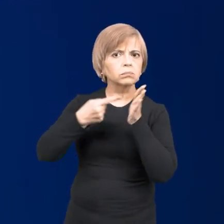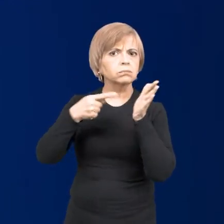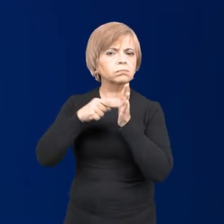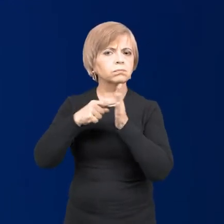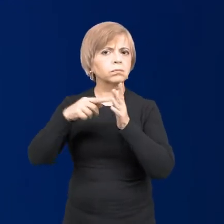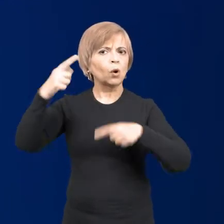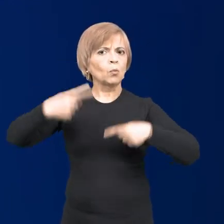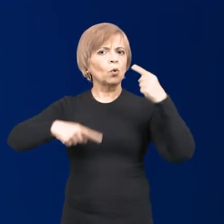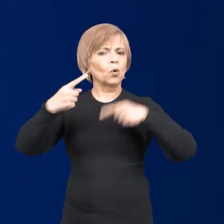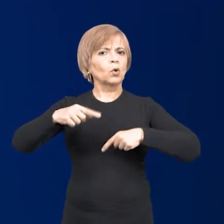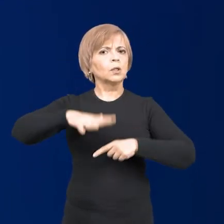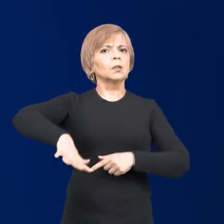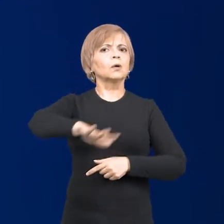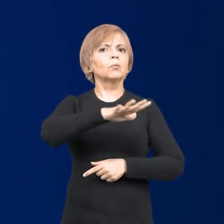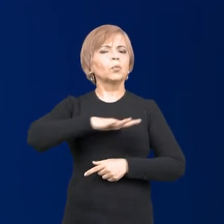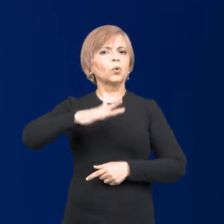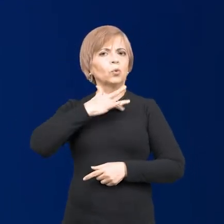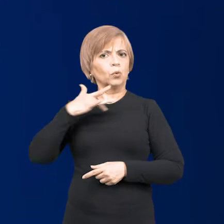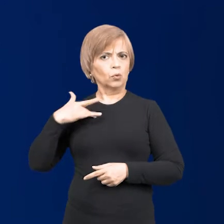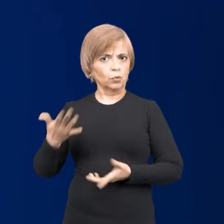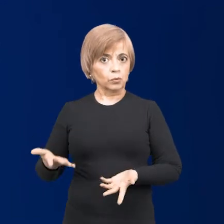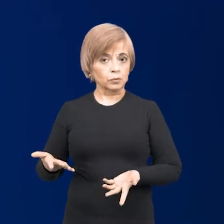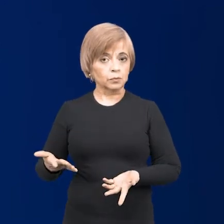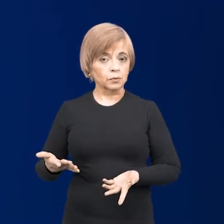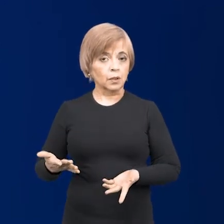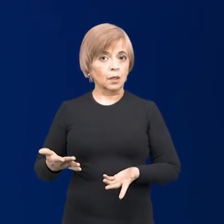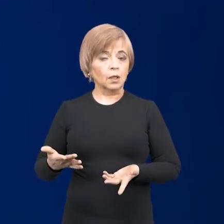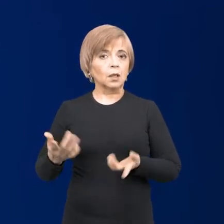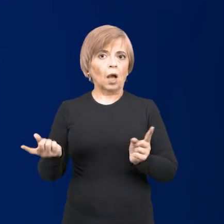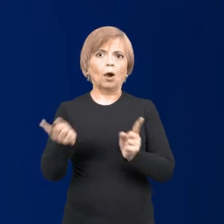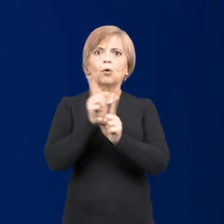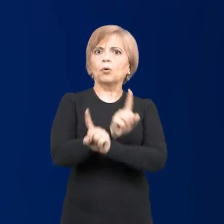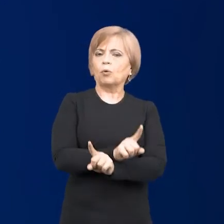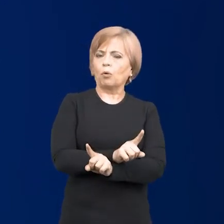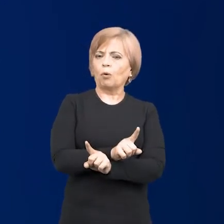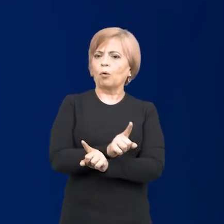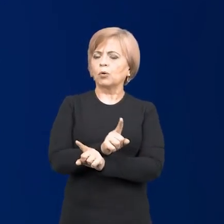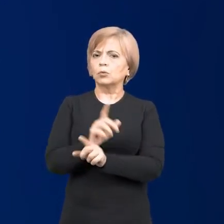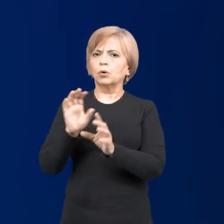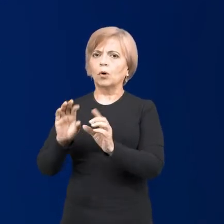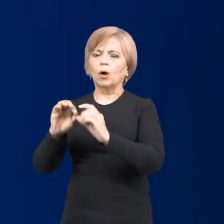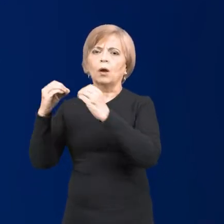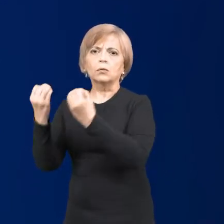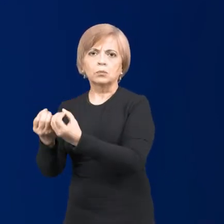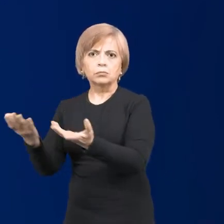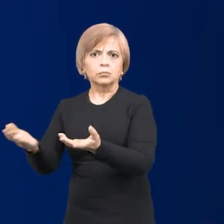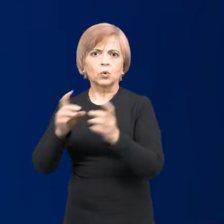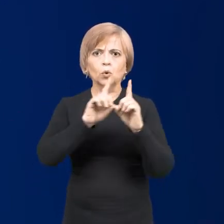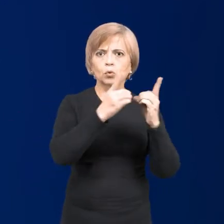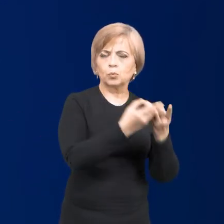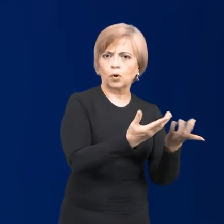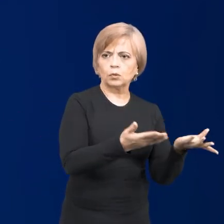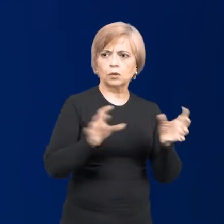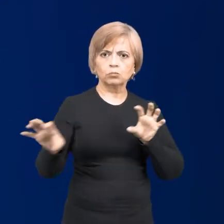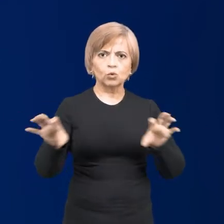políticas públicas na área de saúde, né? Com composição paritária entre membros indicados pelo